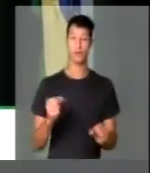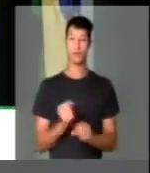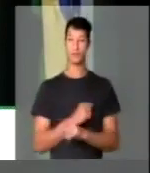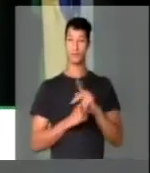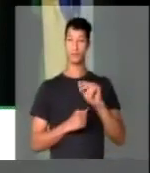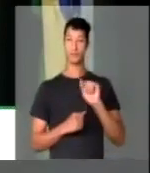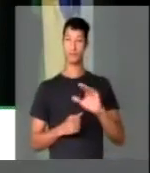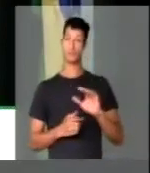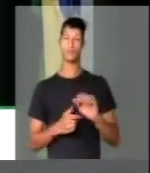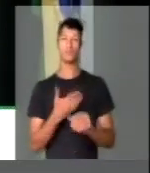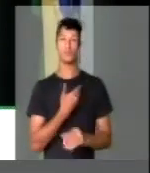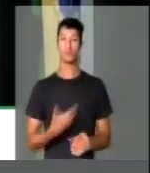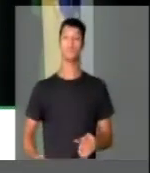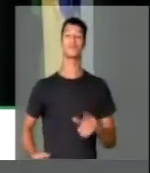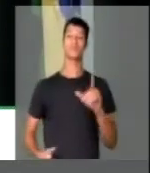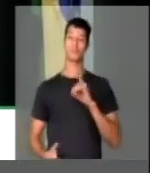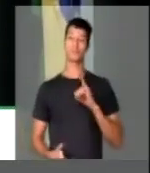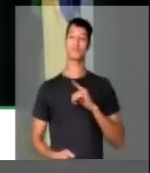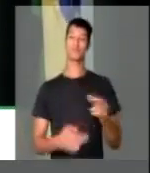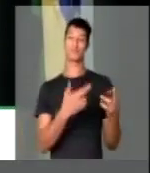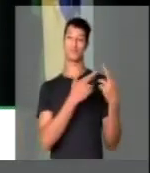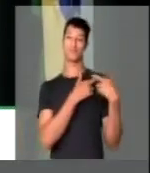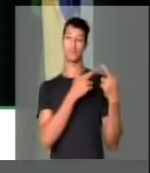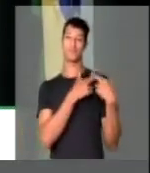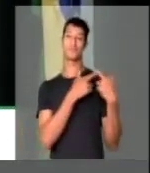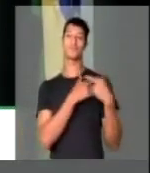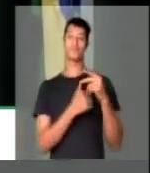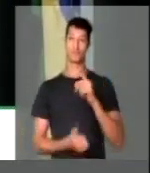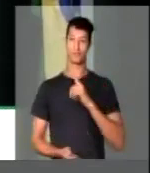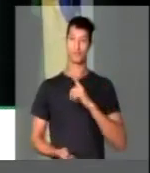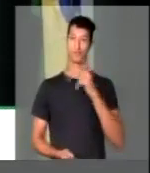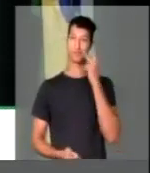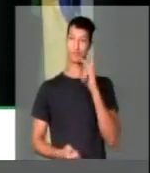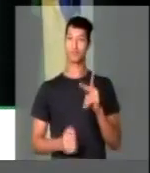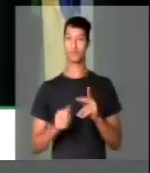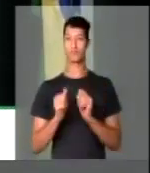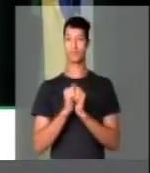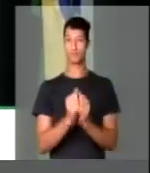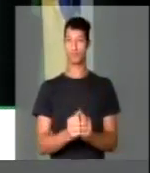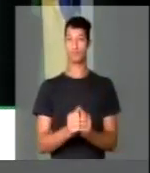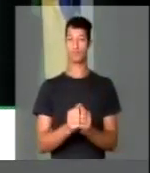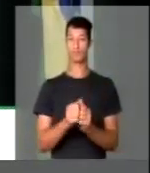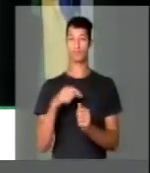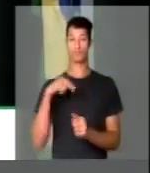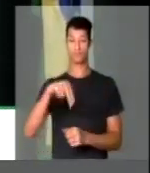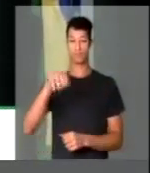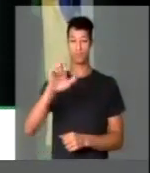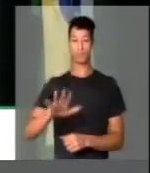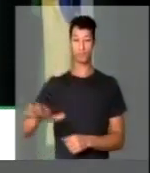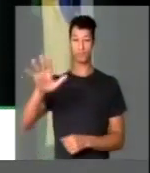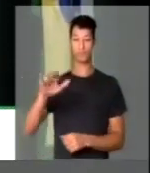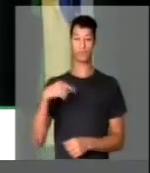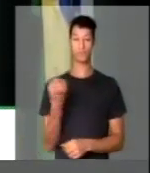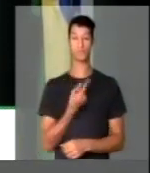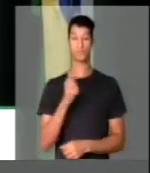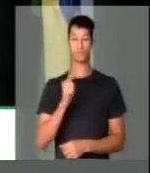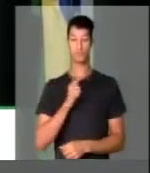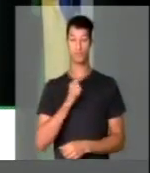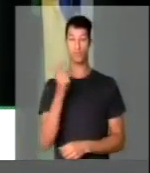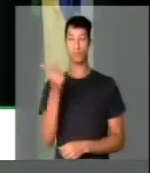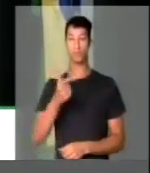do PAC. O governo tem responsabilidade para com esses nordestinos. Nós